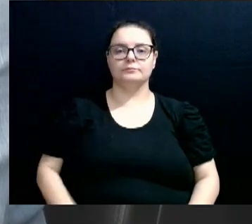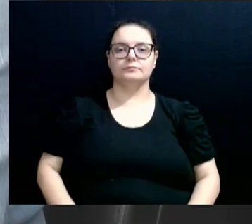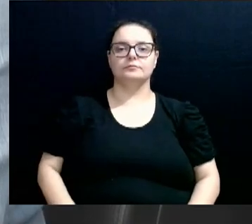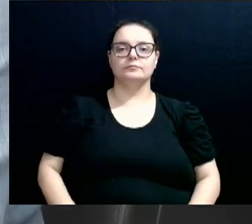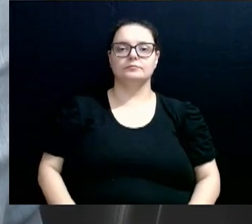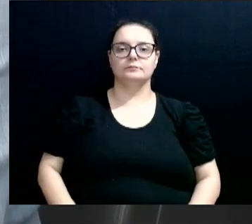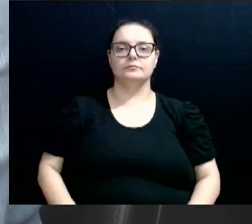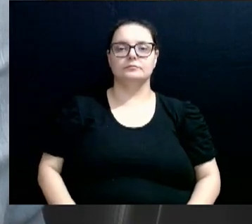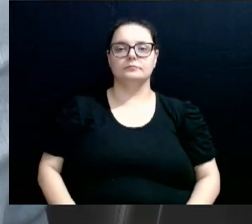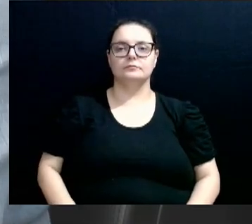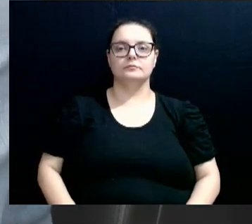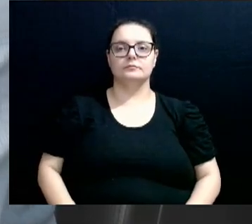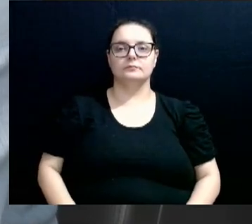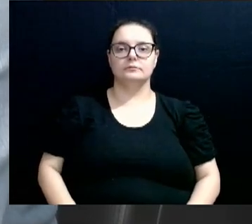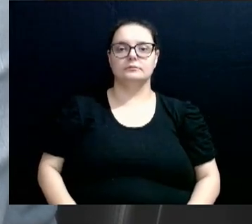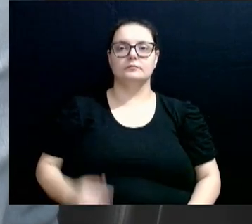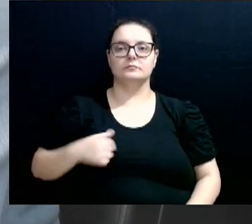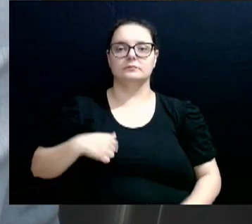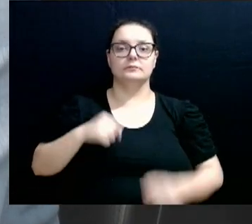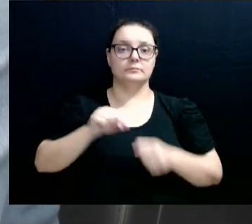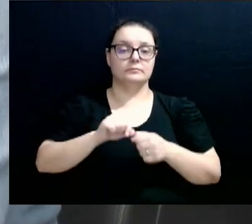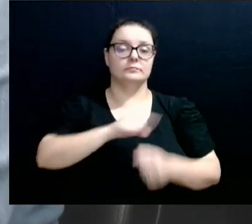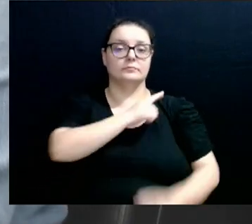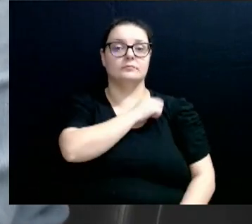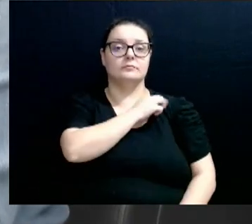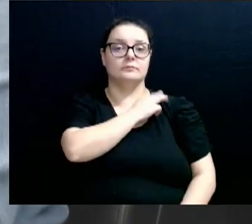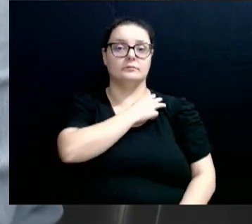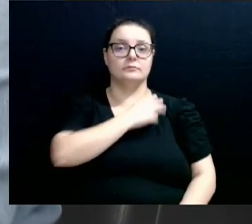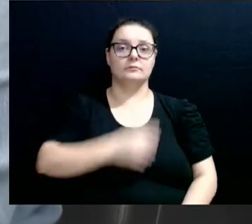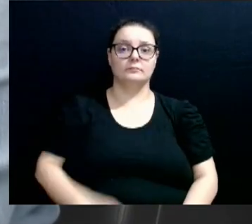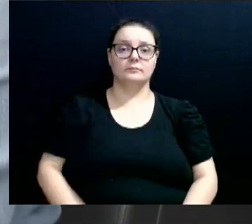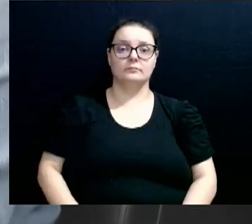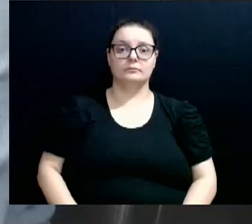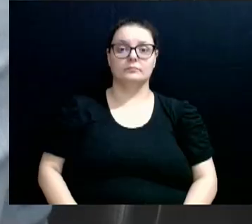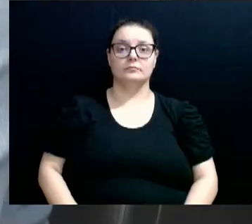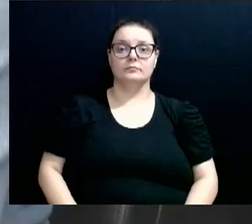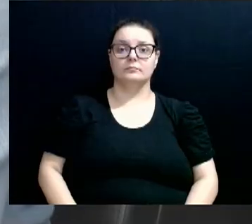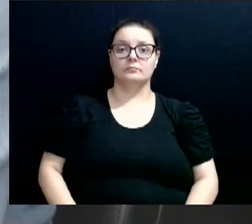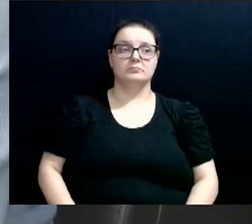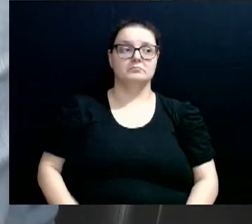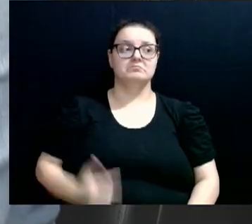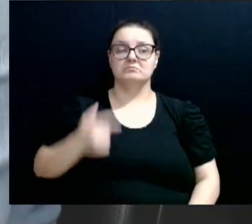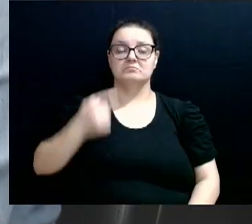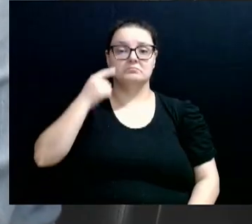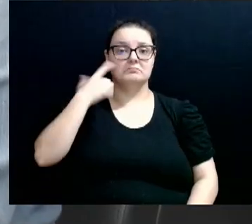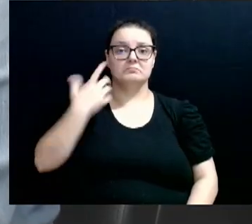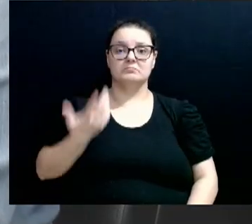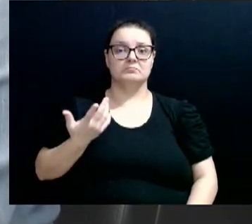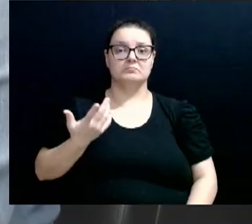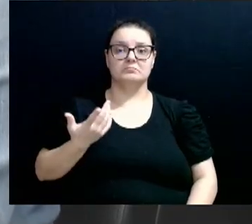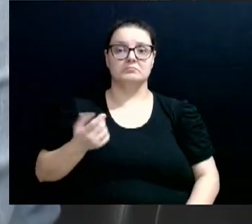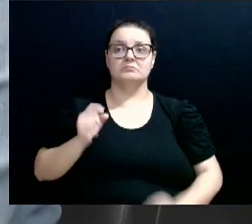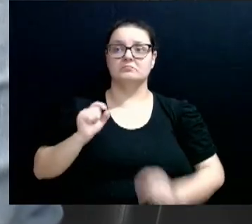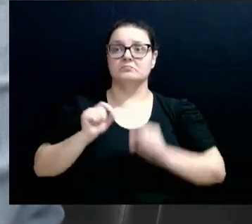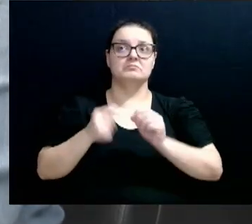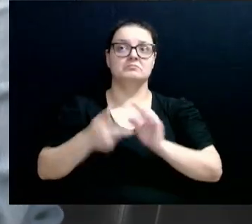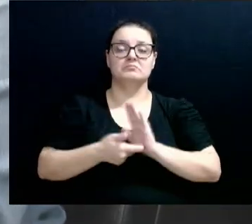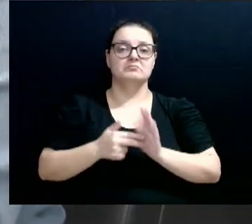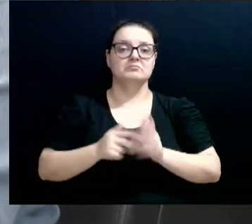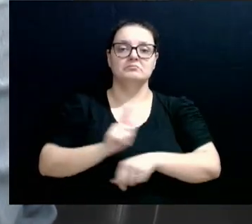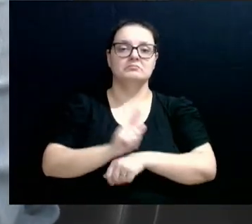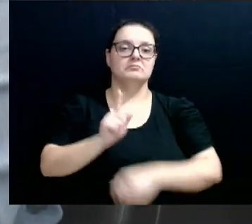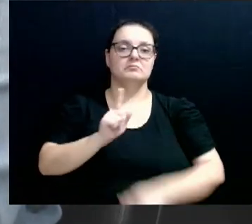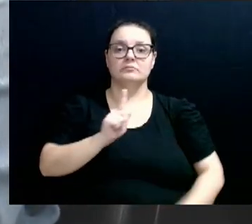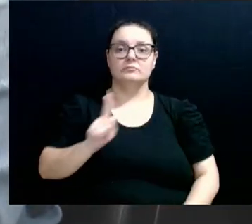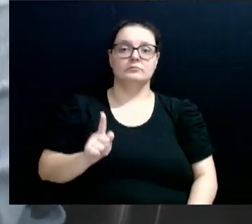ensino médio, eu não tinha nem dimensão do que era um curso superior, né? Isso não era algo que estava pautado para